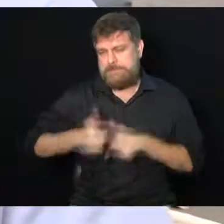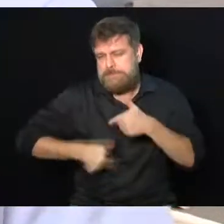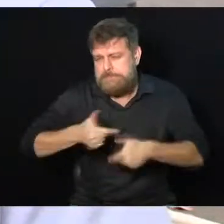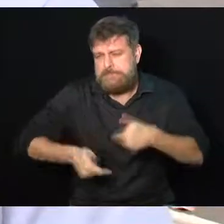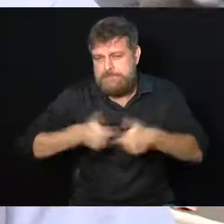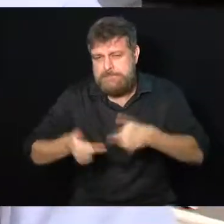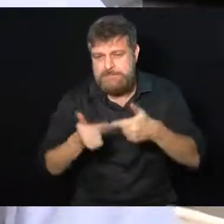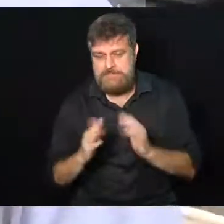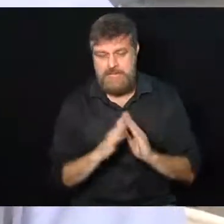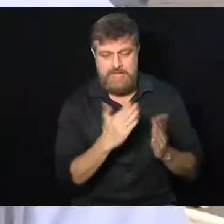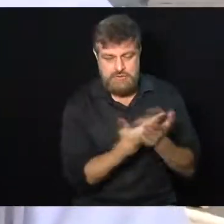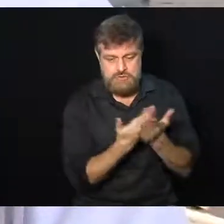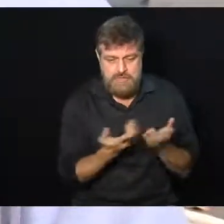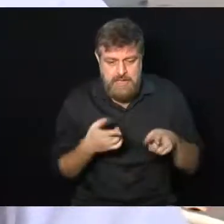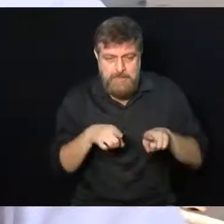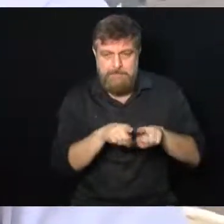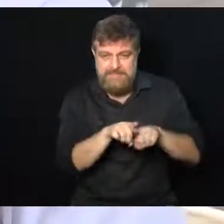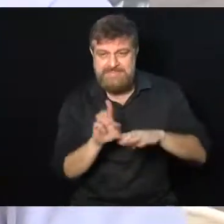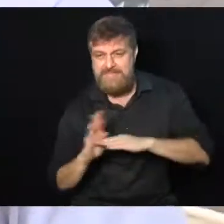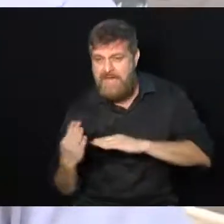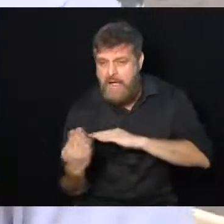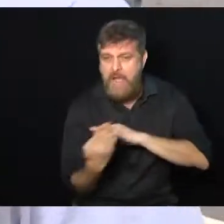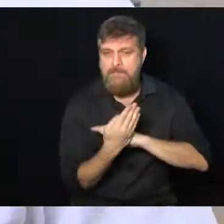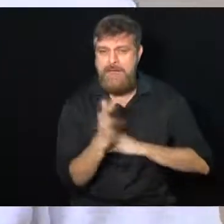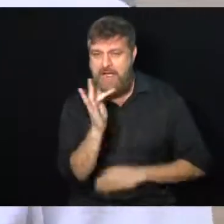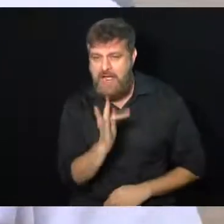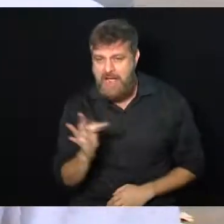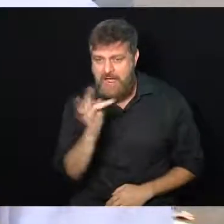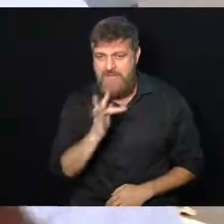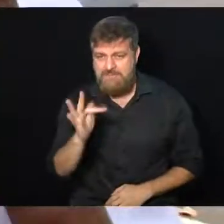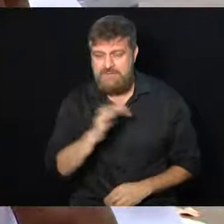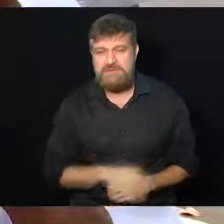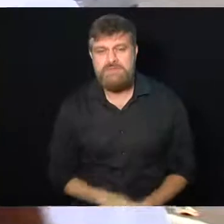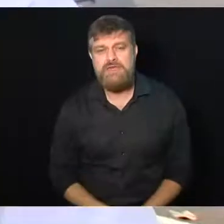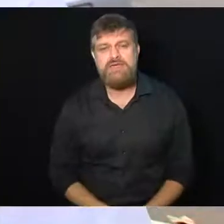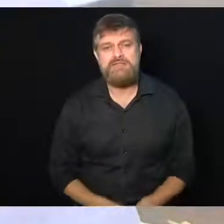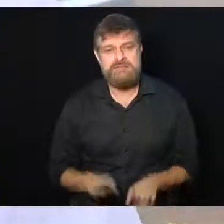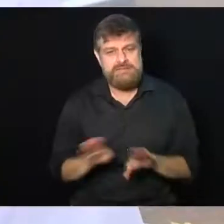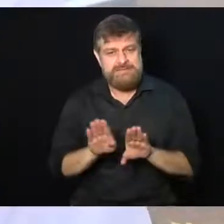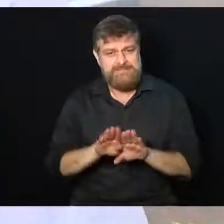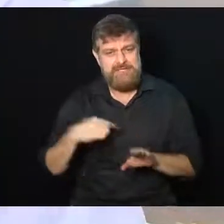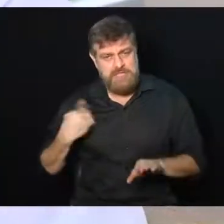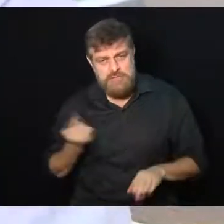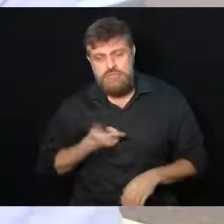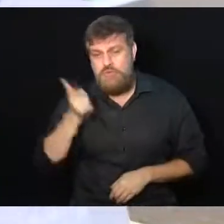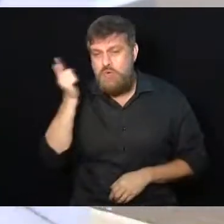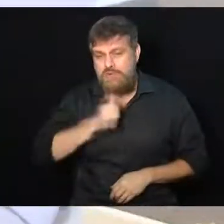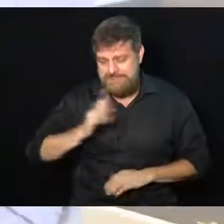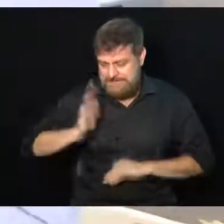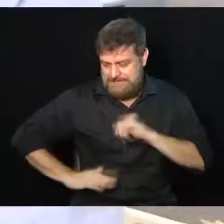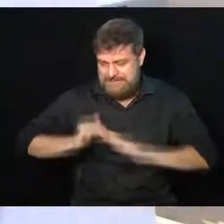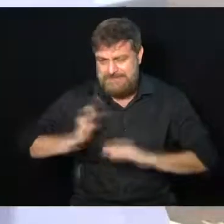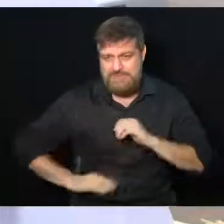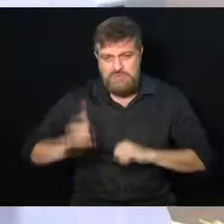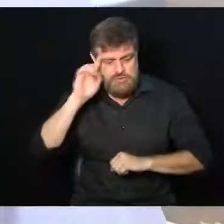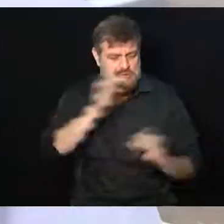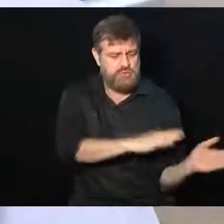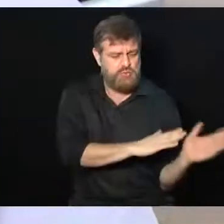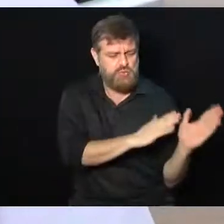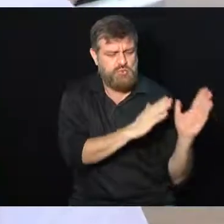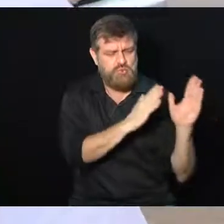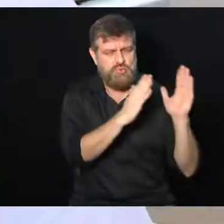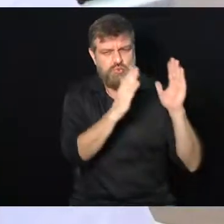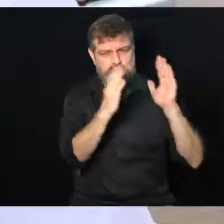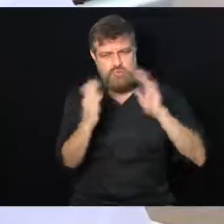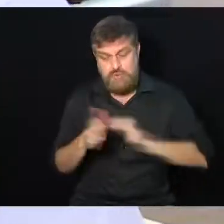parceria com a escola, o bairro, Faculdade Max Planck. A gente fez essa ação global durante todo o dia, foram ações